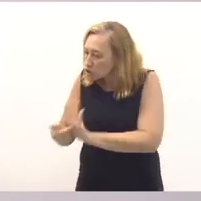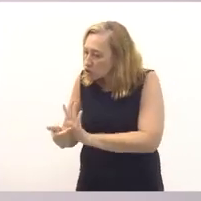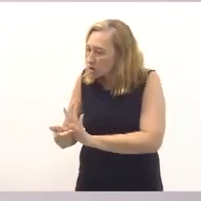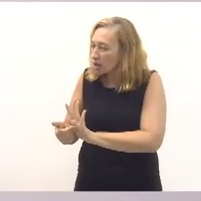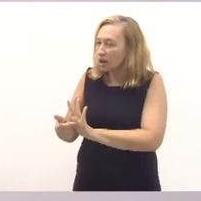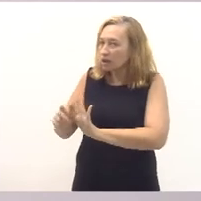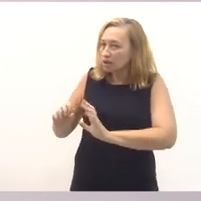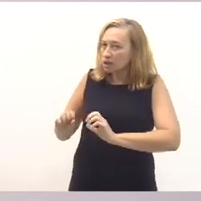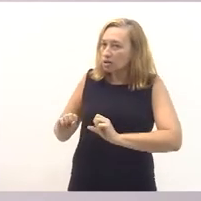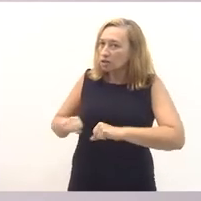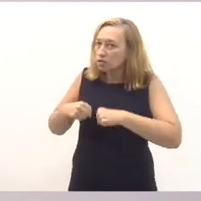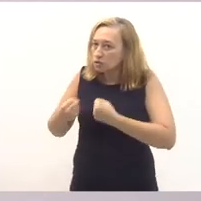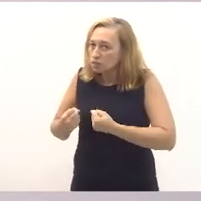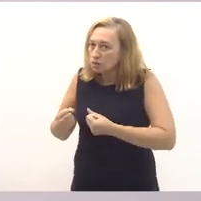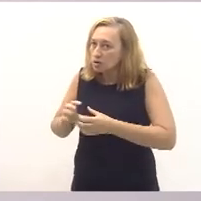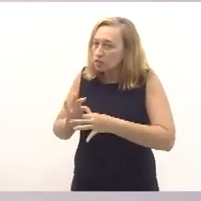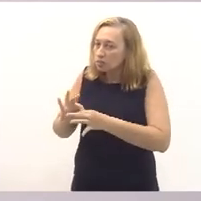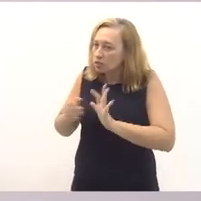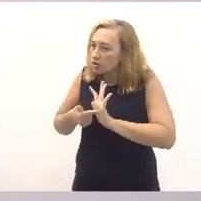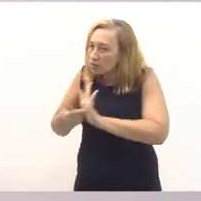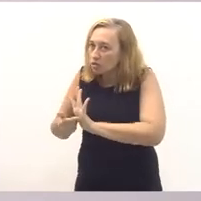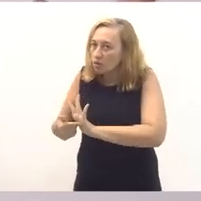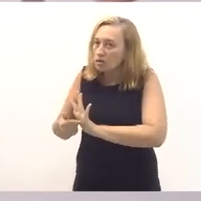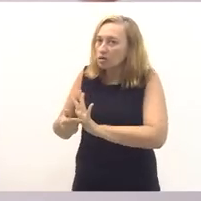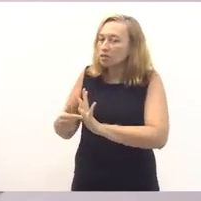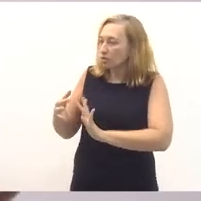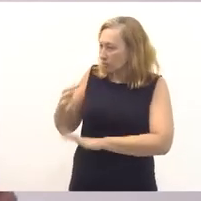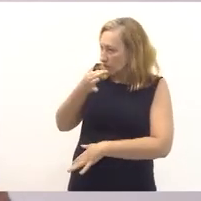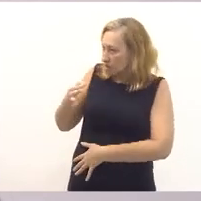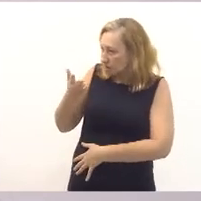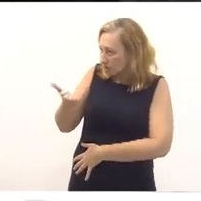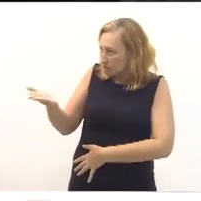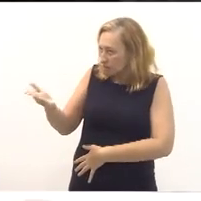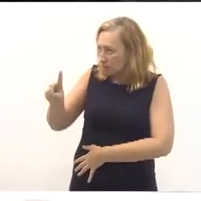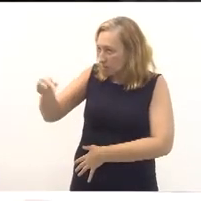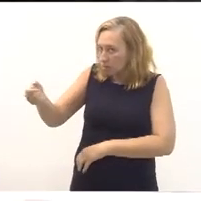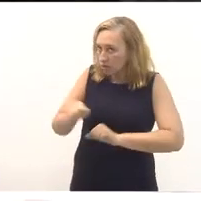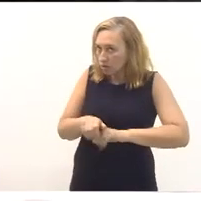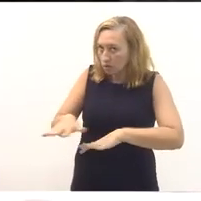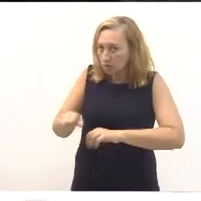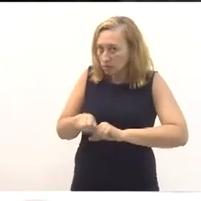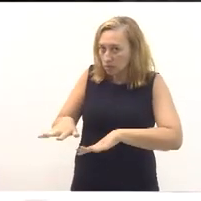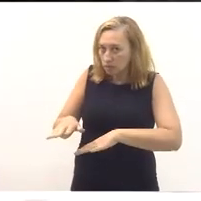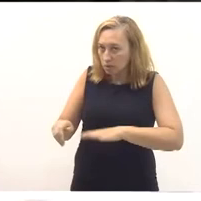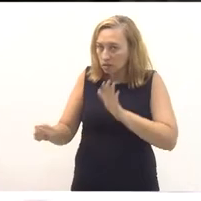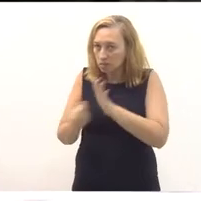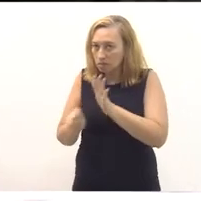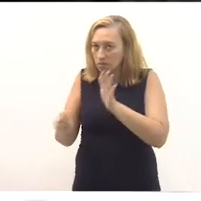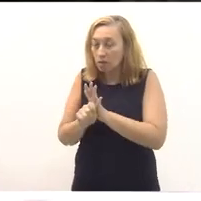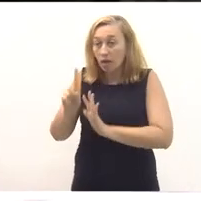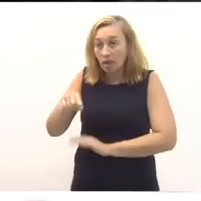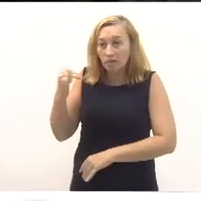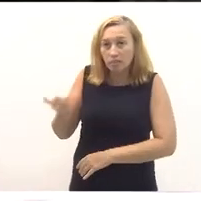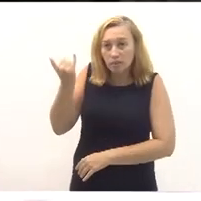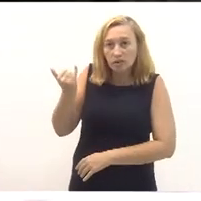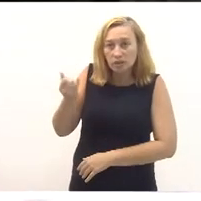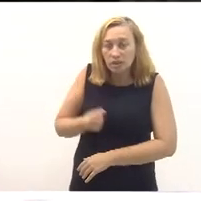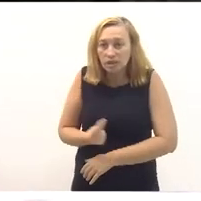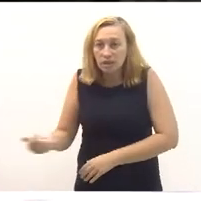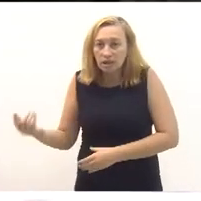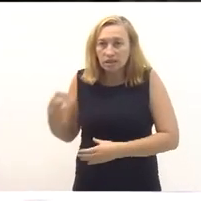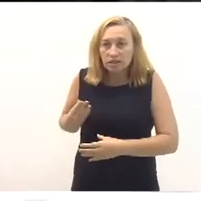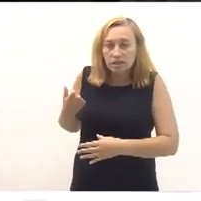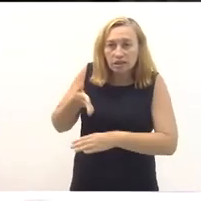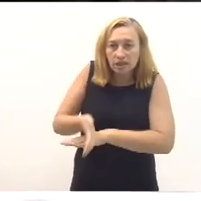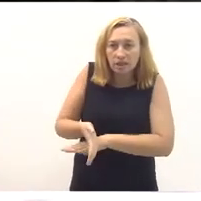mostrar une forças mostrar que a gente tá junto deixa até uma sugestão para a próxima marcha da maconha seria importante a gente saísse